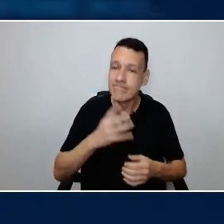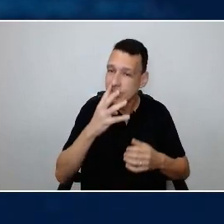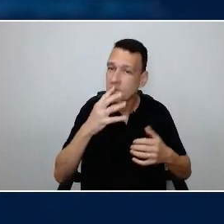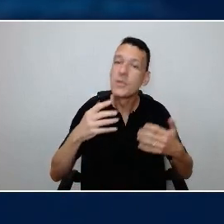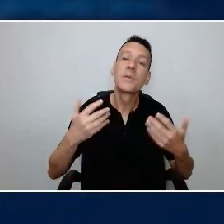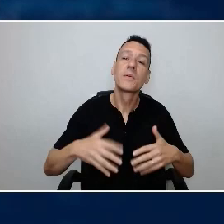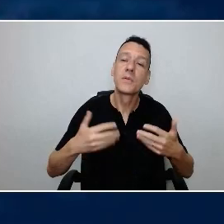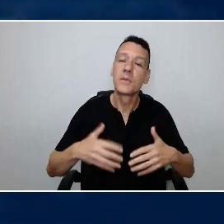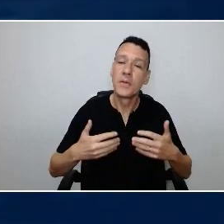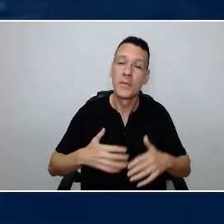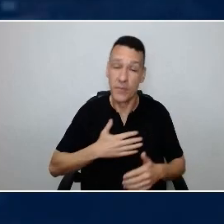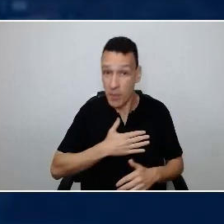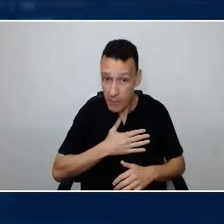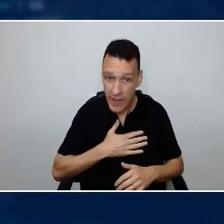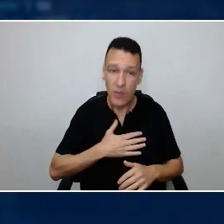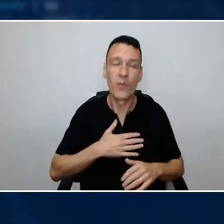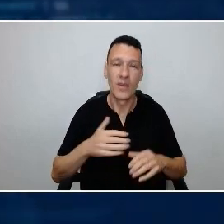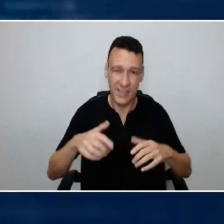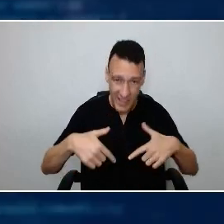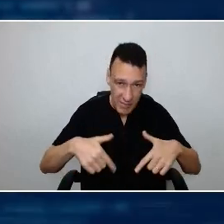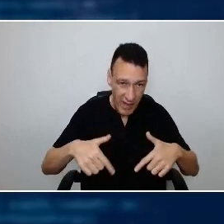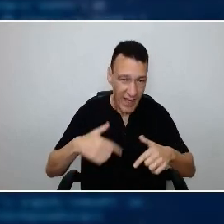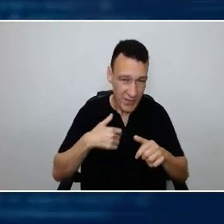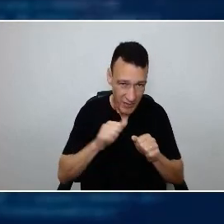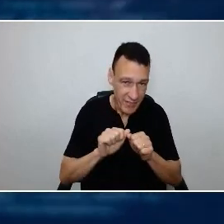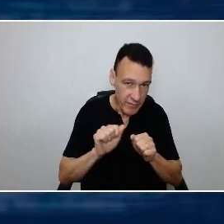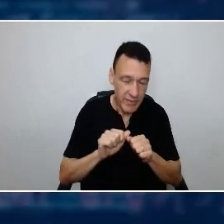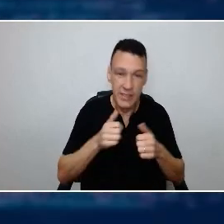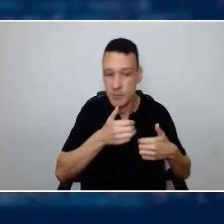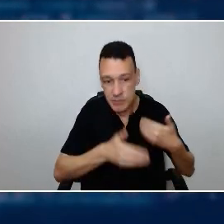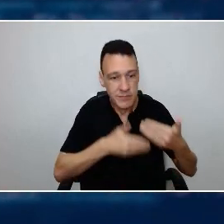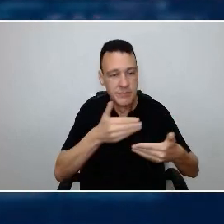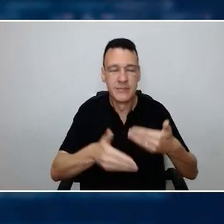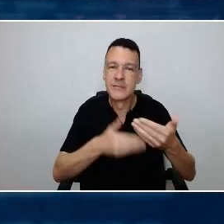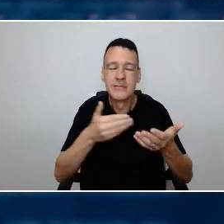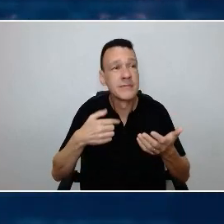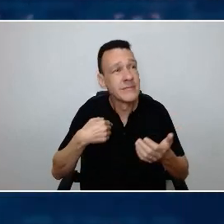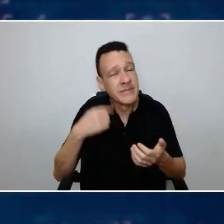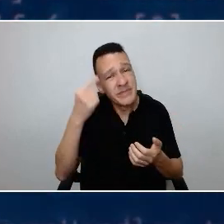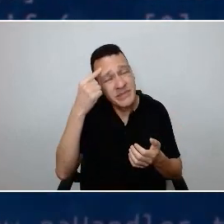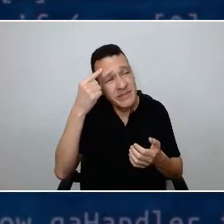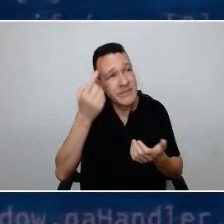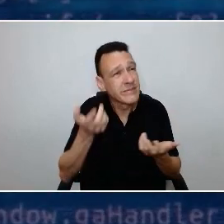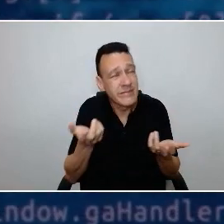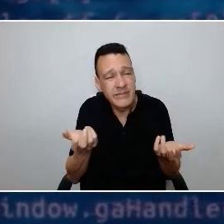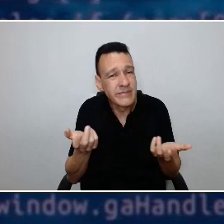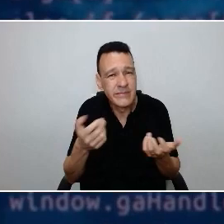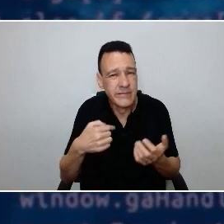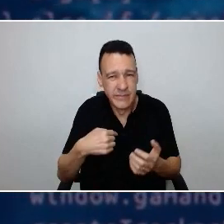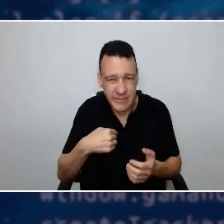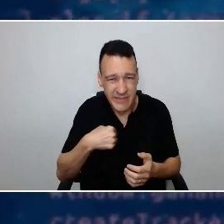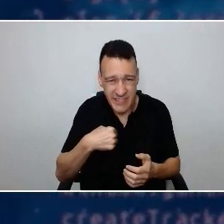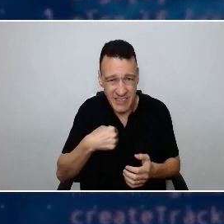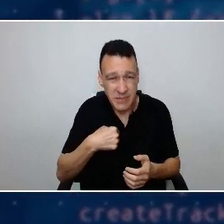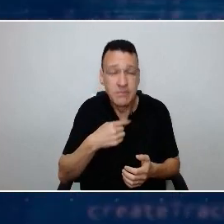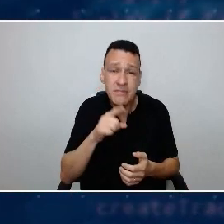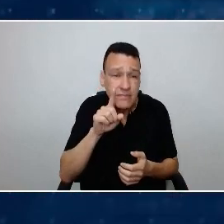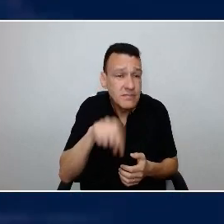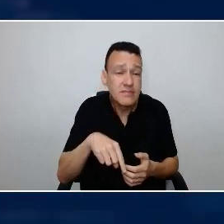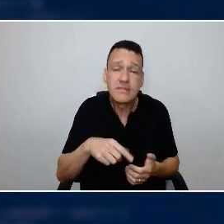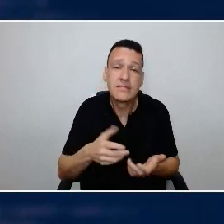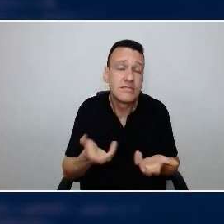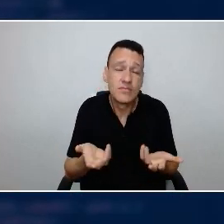seu trabalho sobre a sua jornada que até então para você era um caminho que não teria todo esse